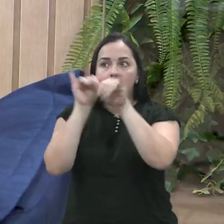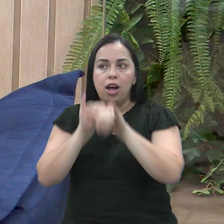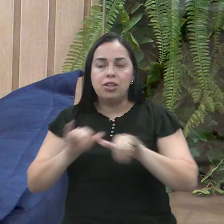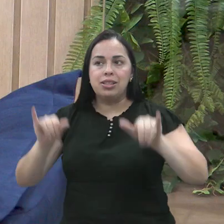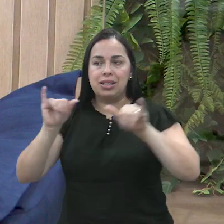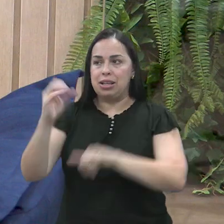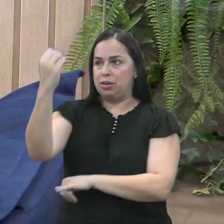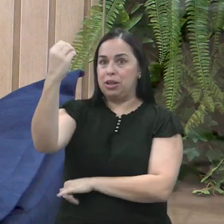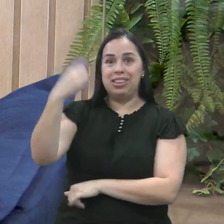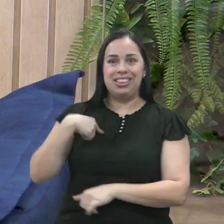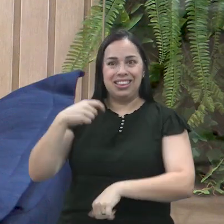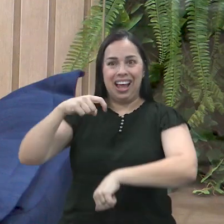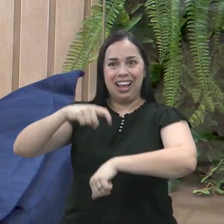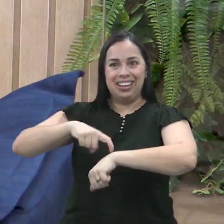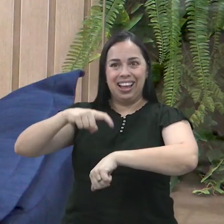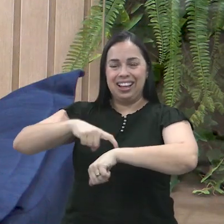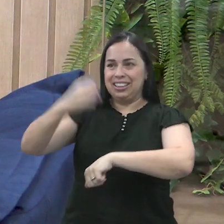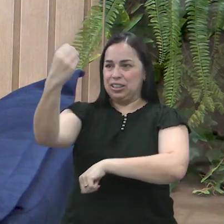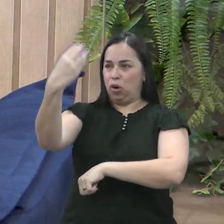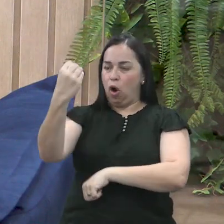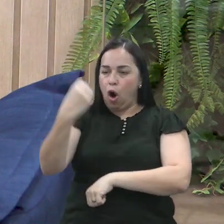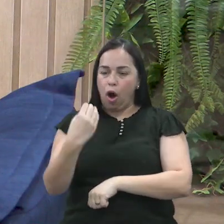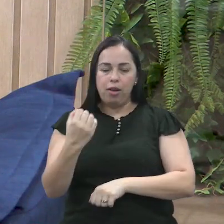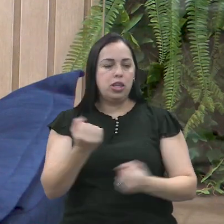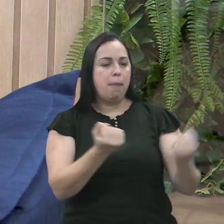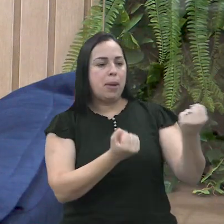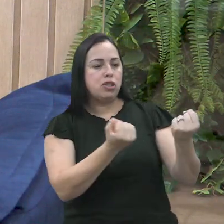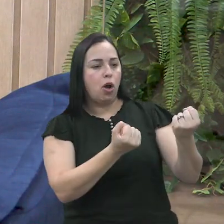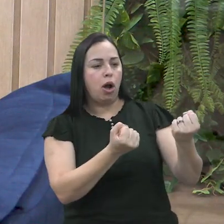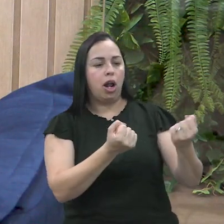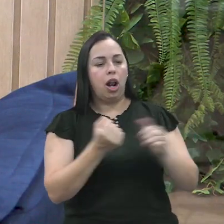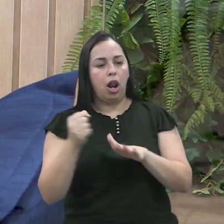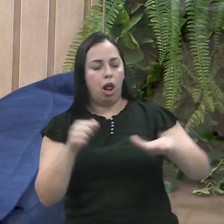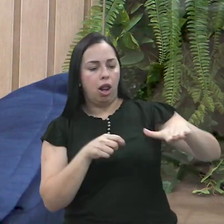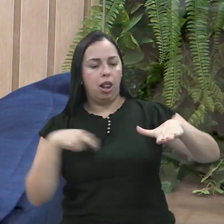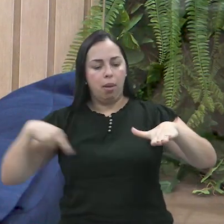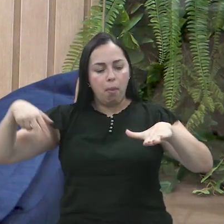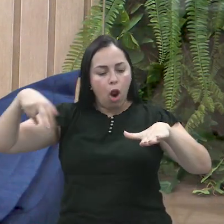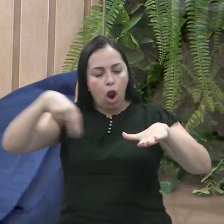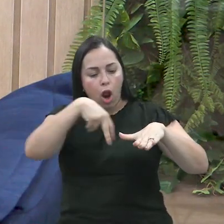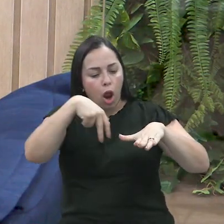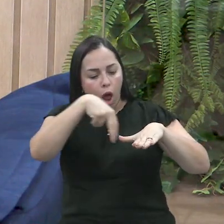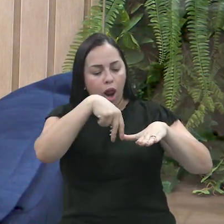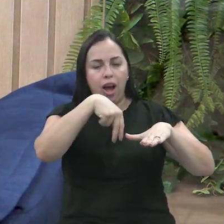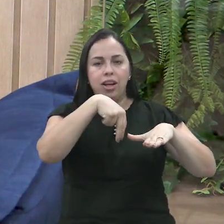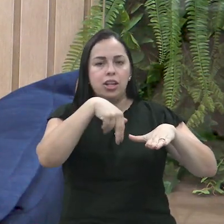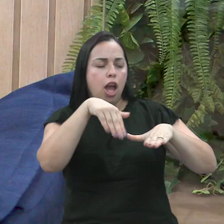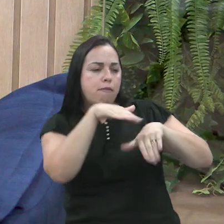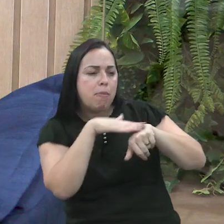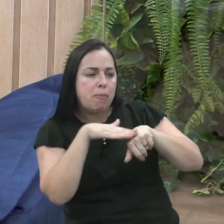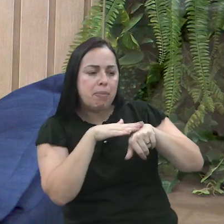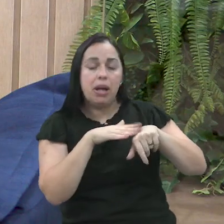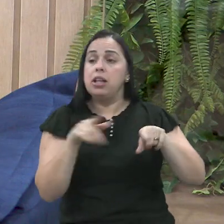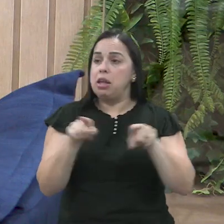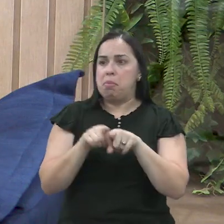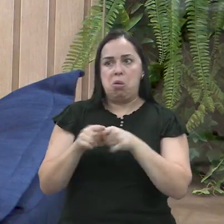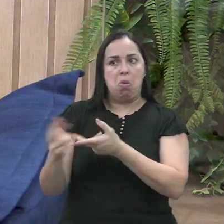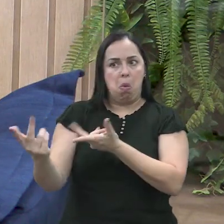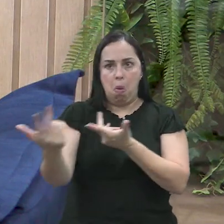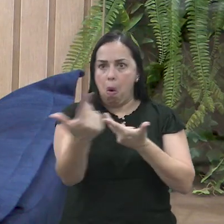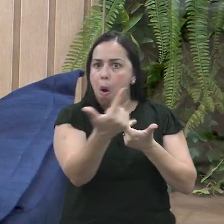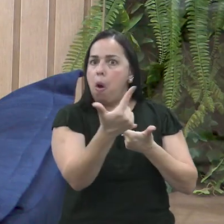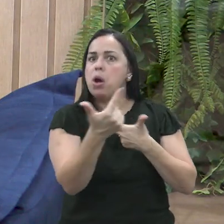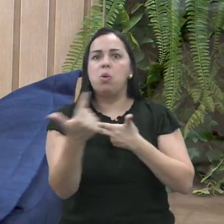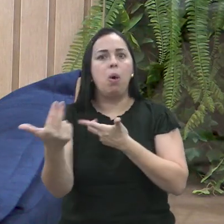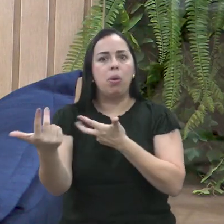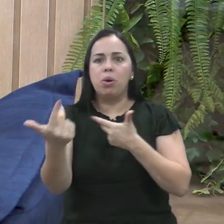durante a campanha num semáforo e conversar com a pessoa que para o carro dela ali, quando 360 outros candidatos